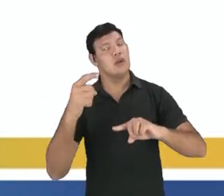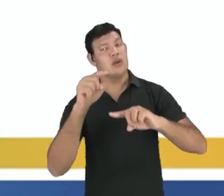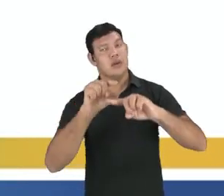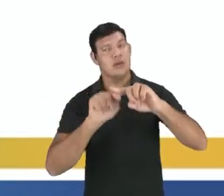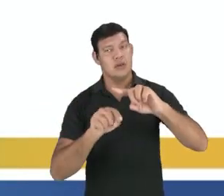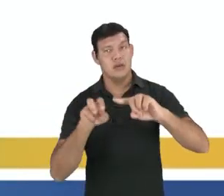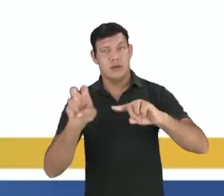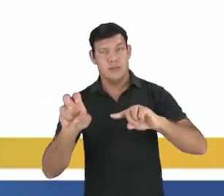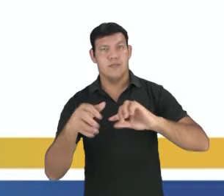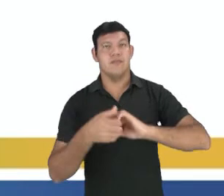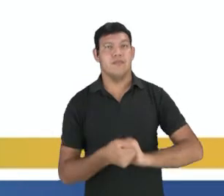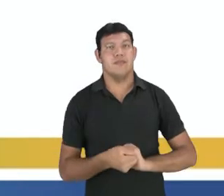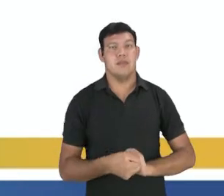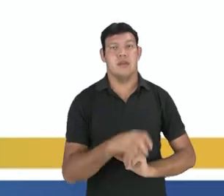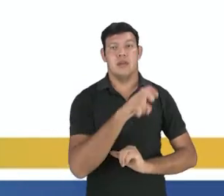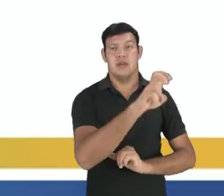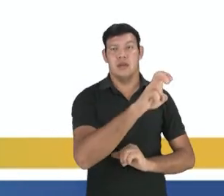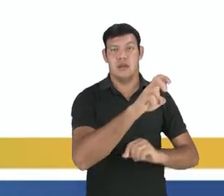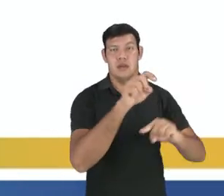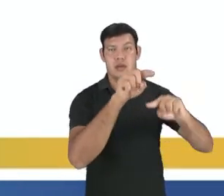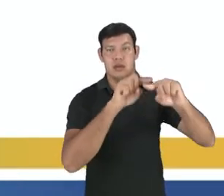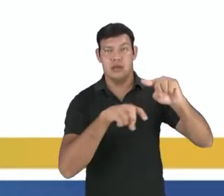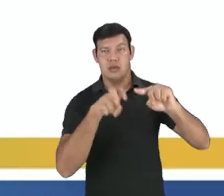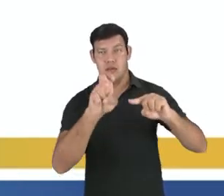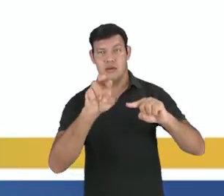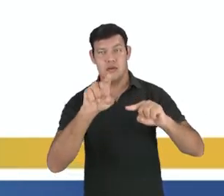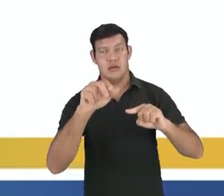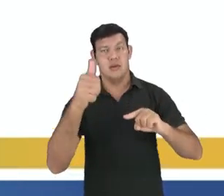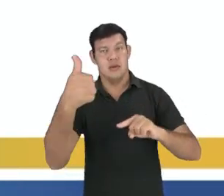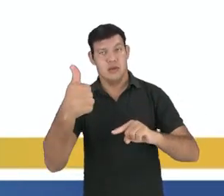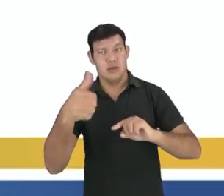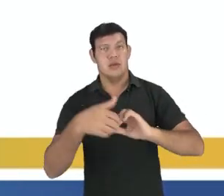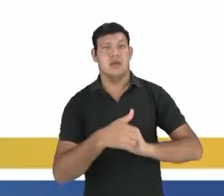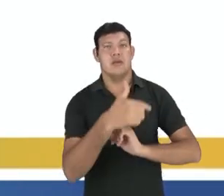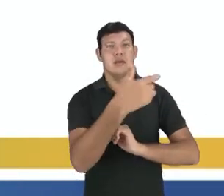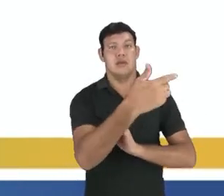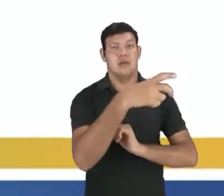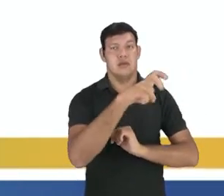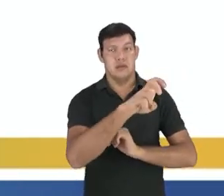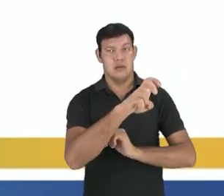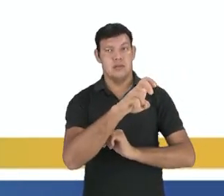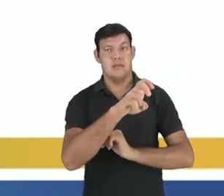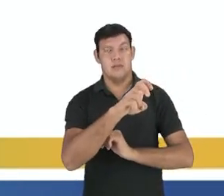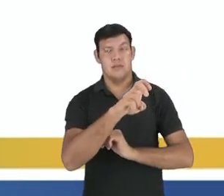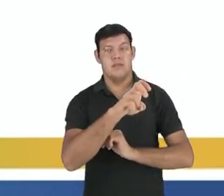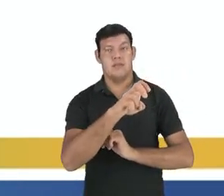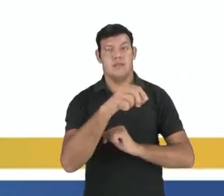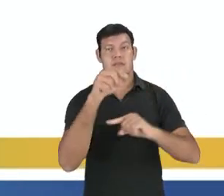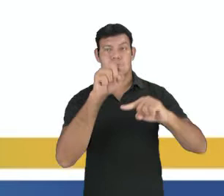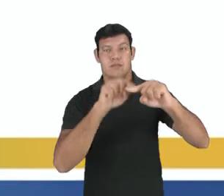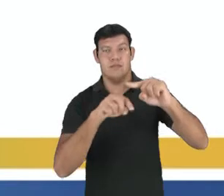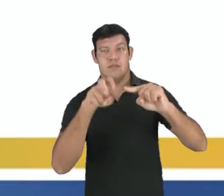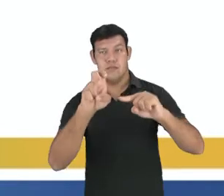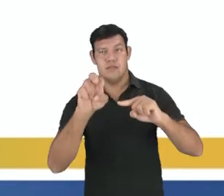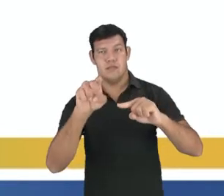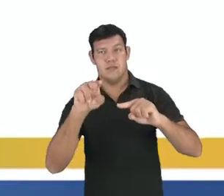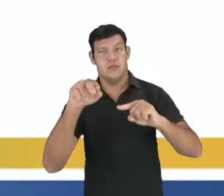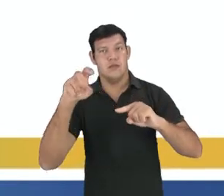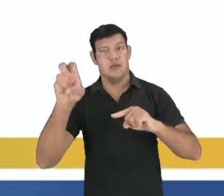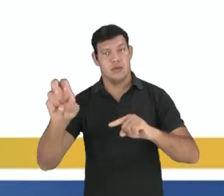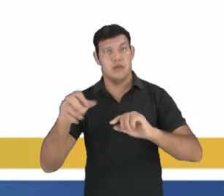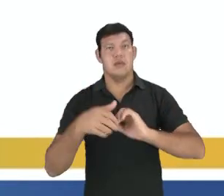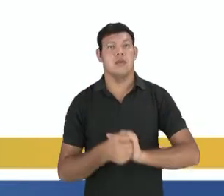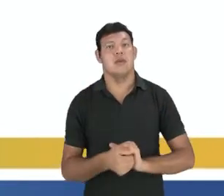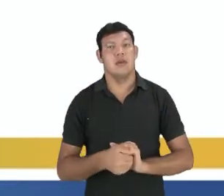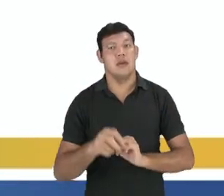5. Então, e o 5 divide. 5 dividido por 5 dá 1. E 25 dividido por 5 dá 5.